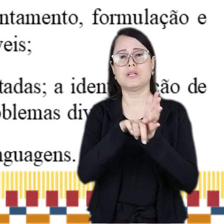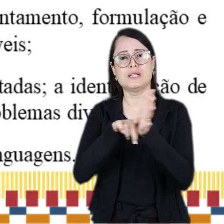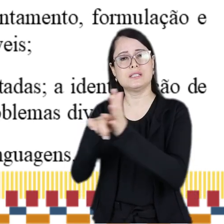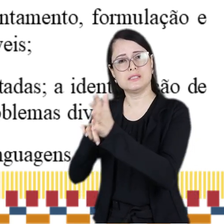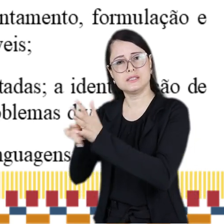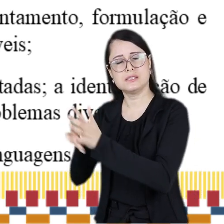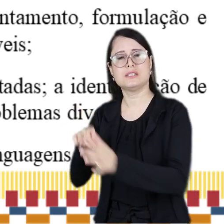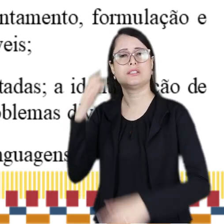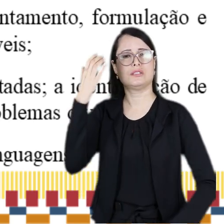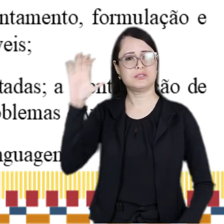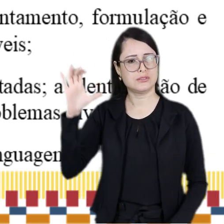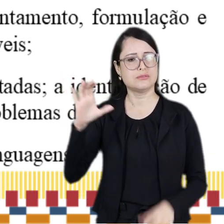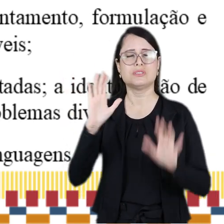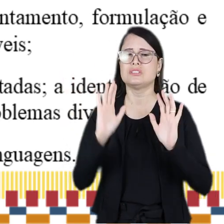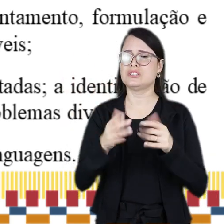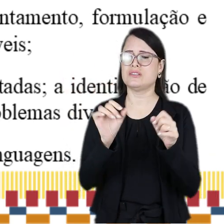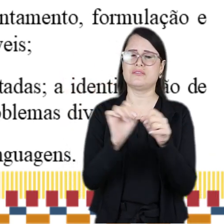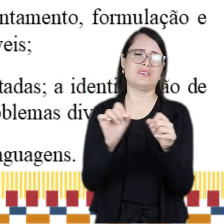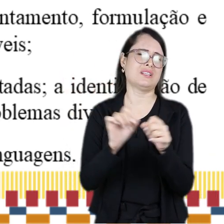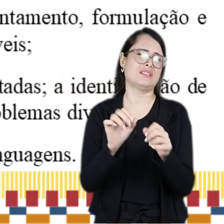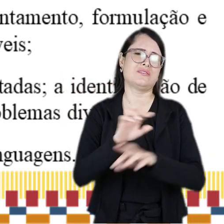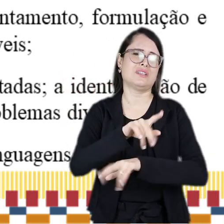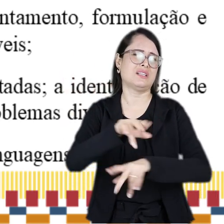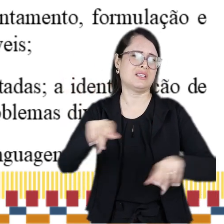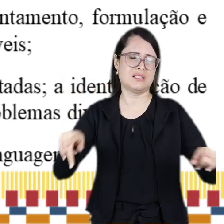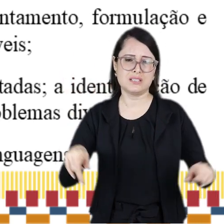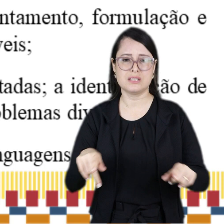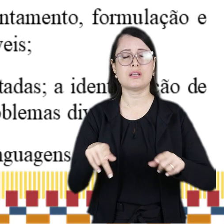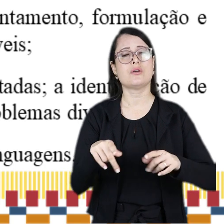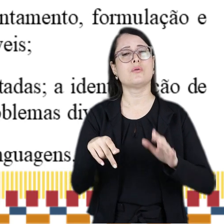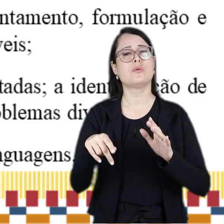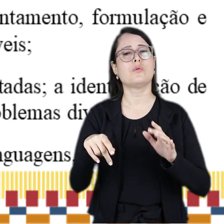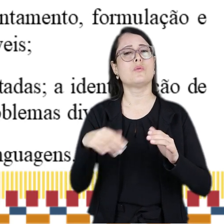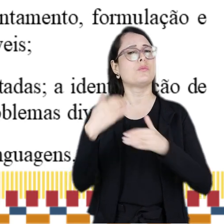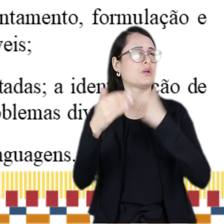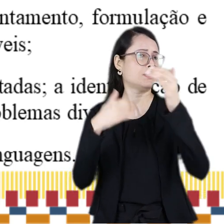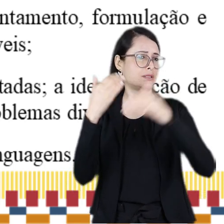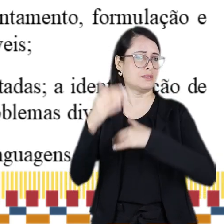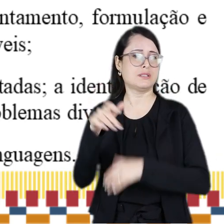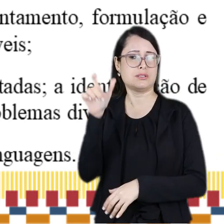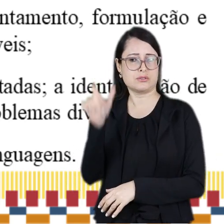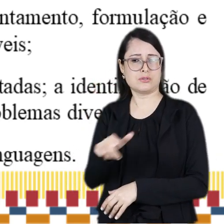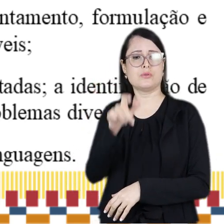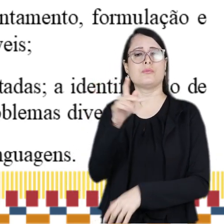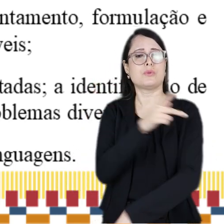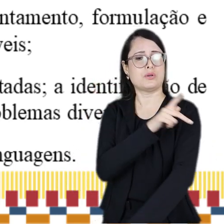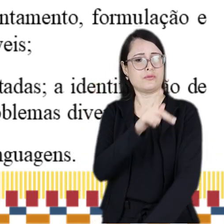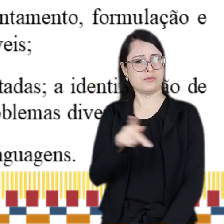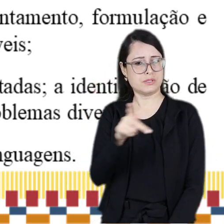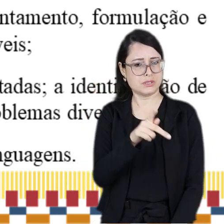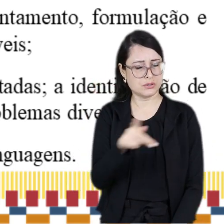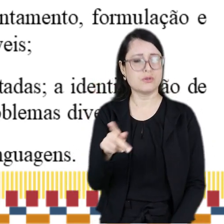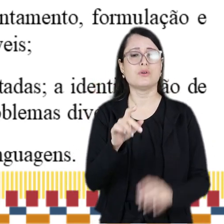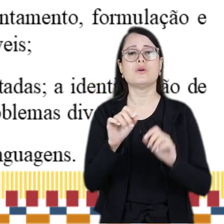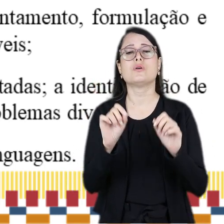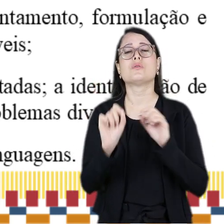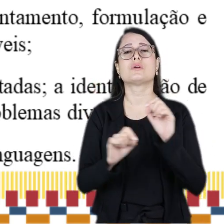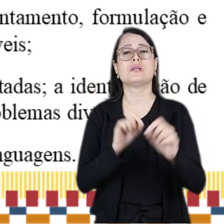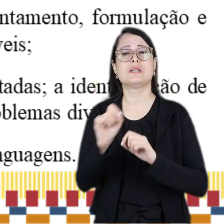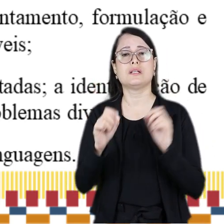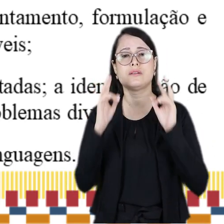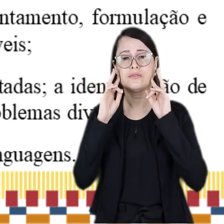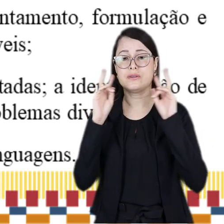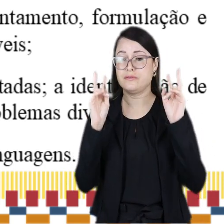executa muita coisa. O processo, ele pressupõe que o professor, com o olhar sobre o itinerário, ele passe